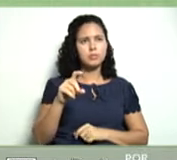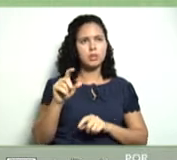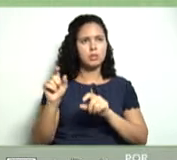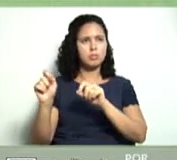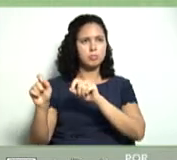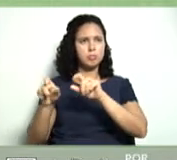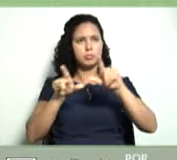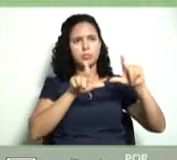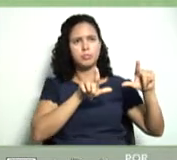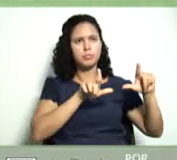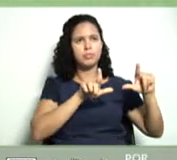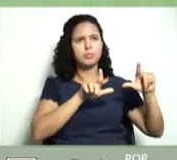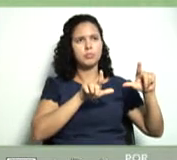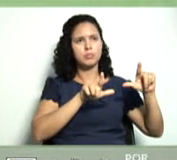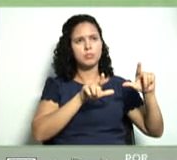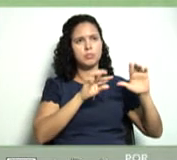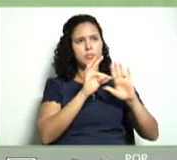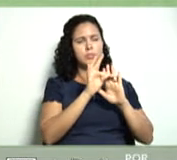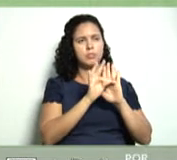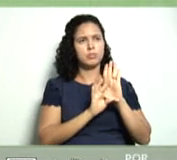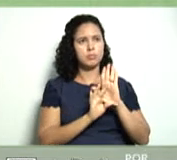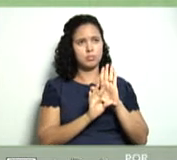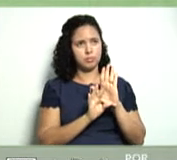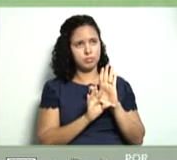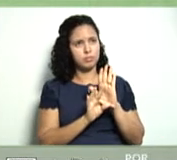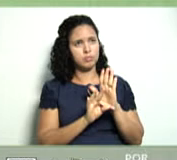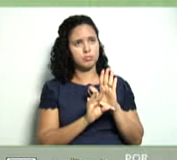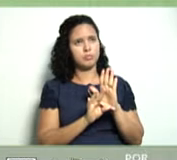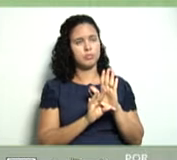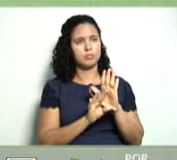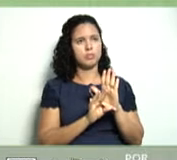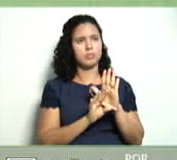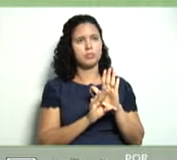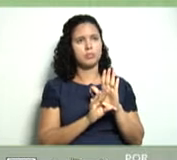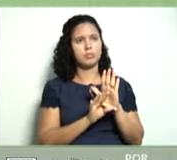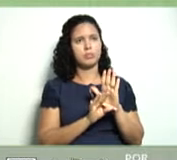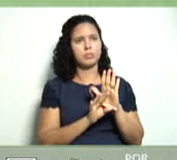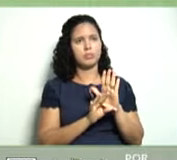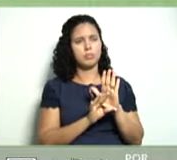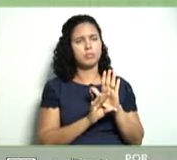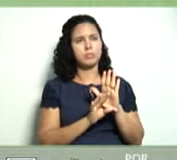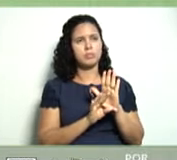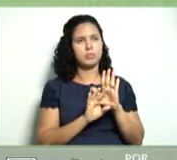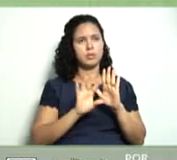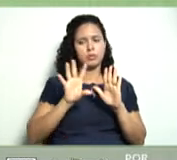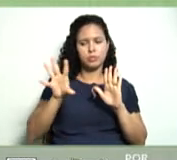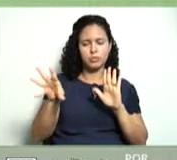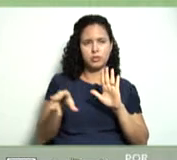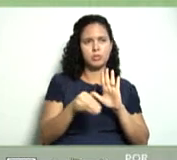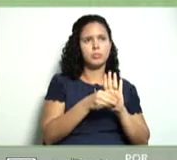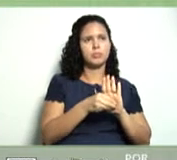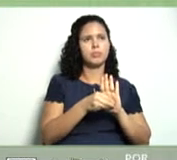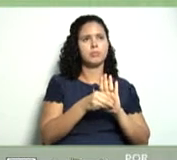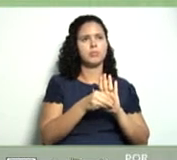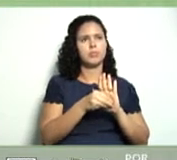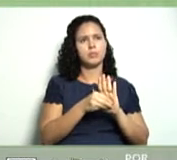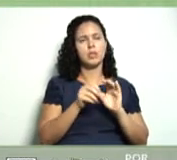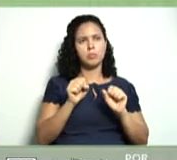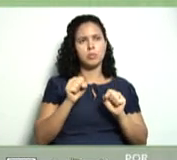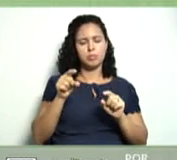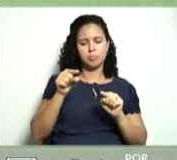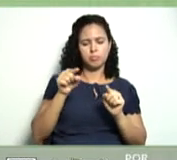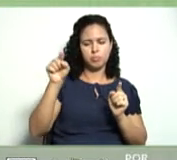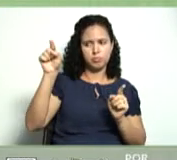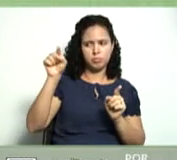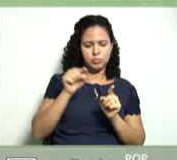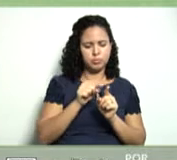vai aparecer aqui no meu número o meu documento eu trabalho aqui com essas guias os tamanhos deles